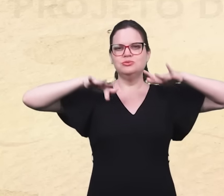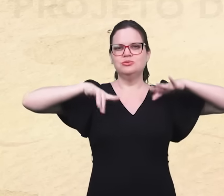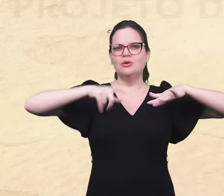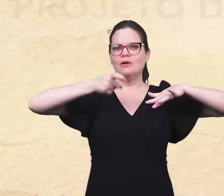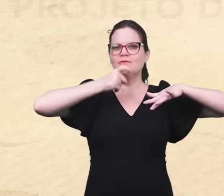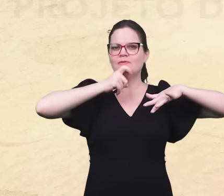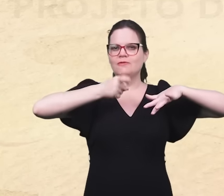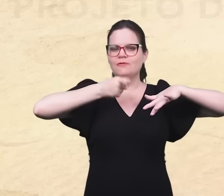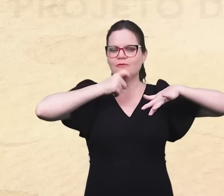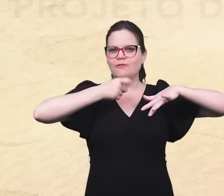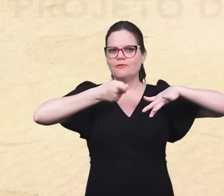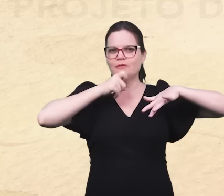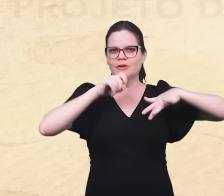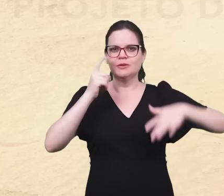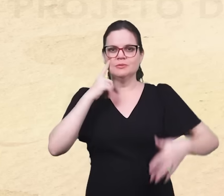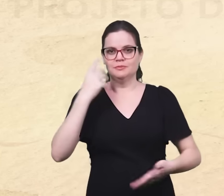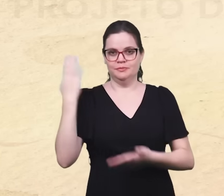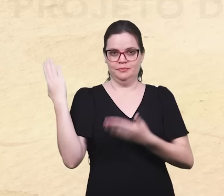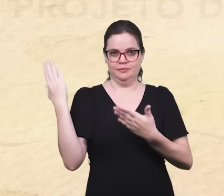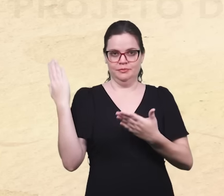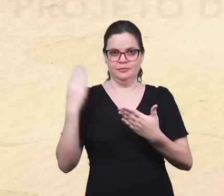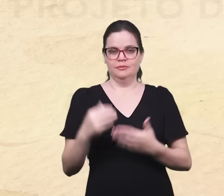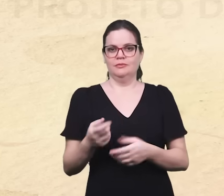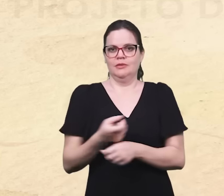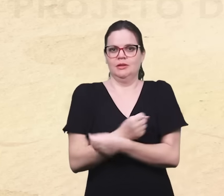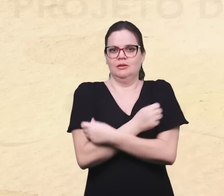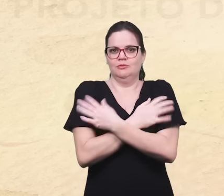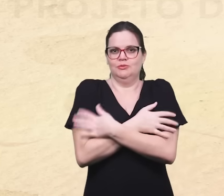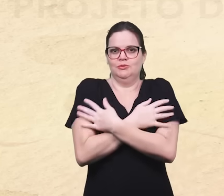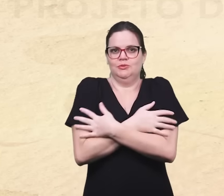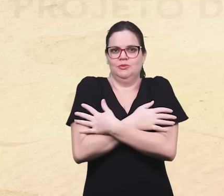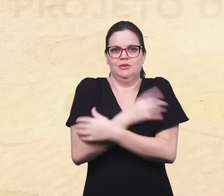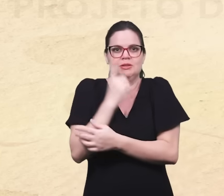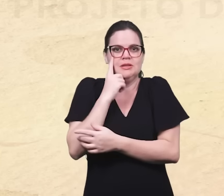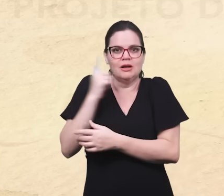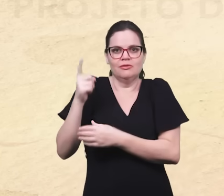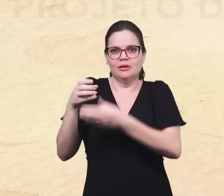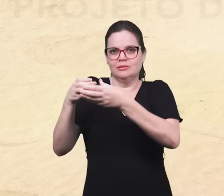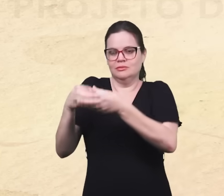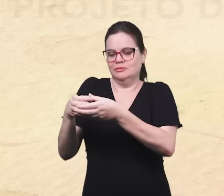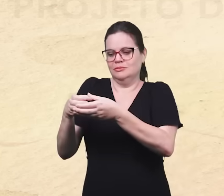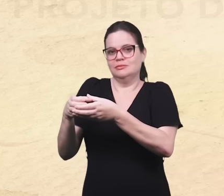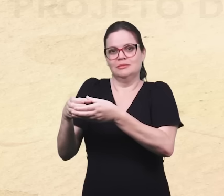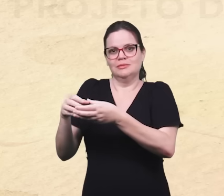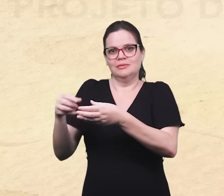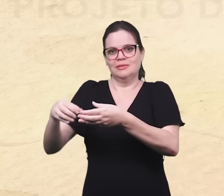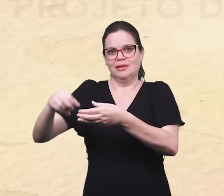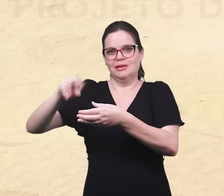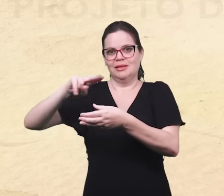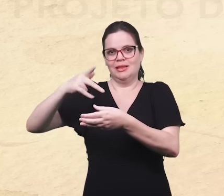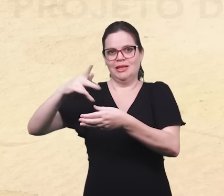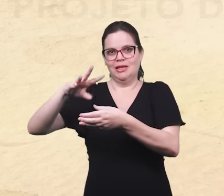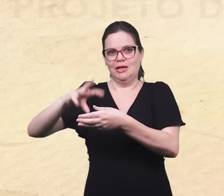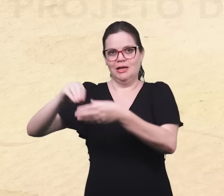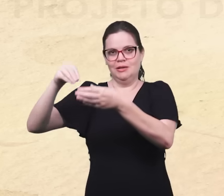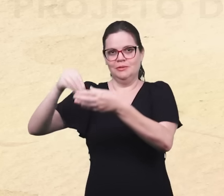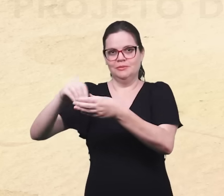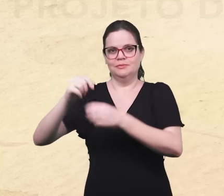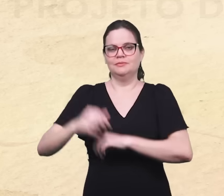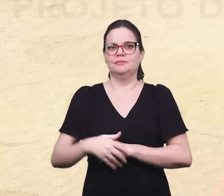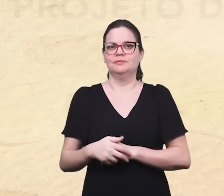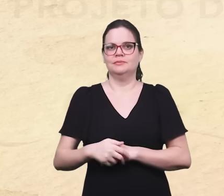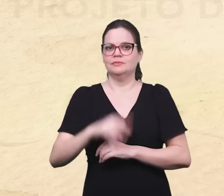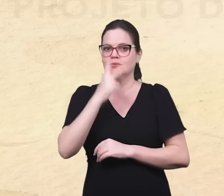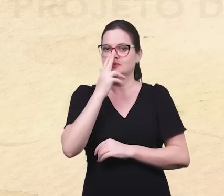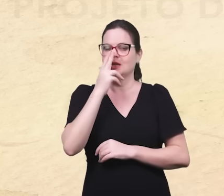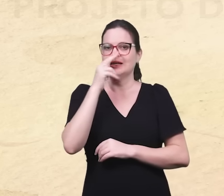foto que está ventando, aquele vento gelado, e tem um ninho. Não sei se você já viu essa foto. E o pássaro, parece